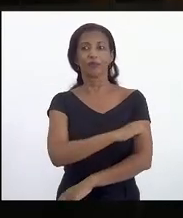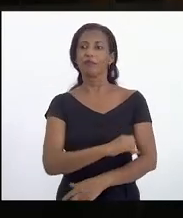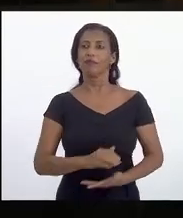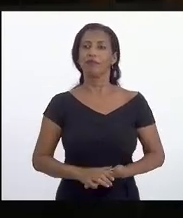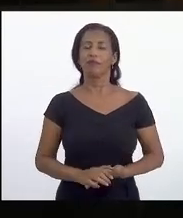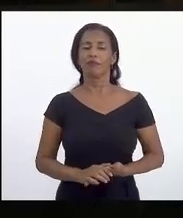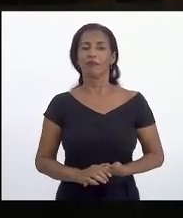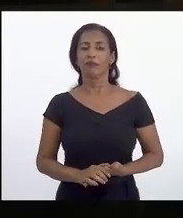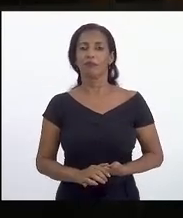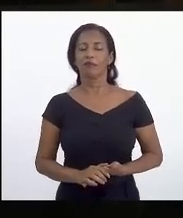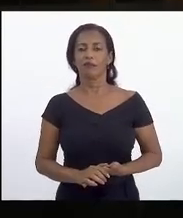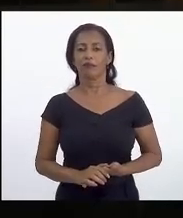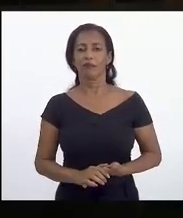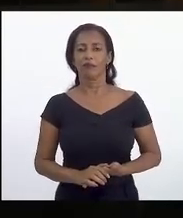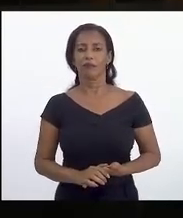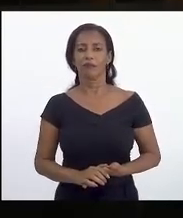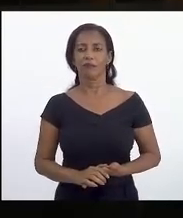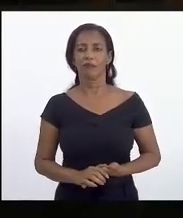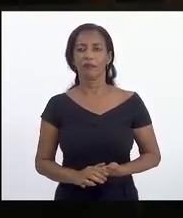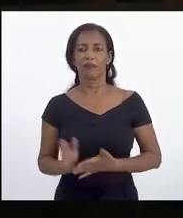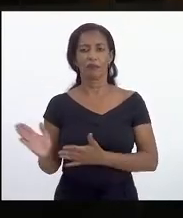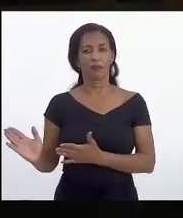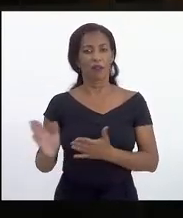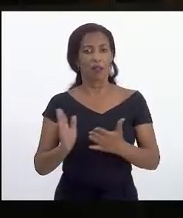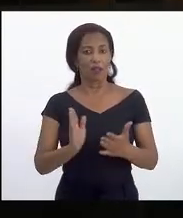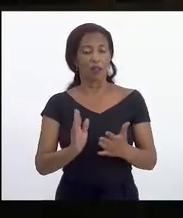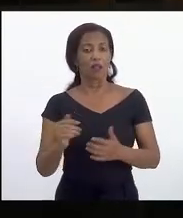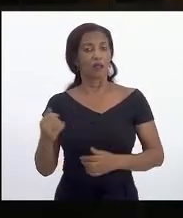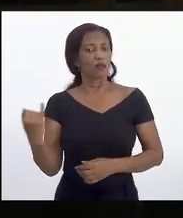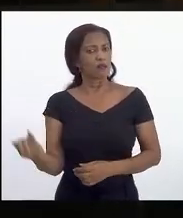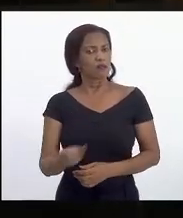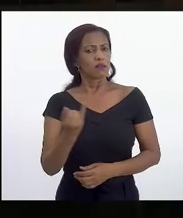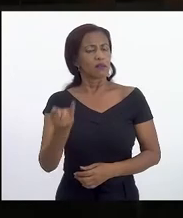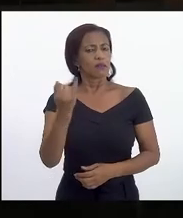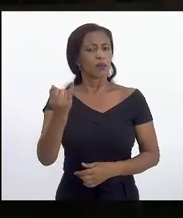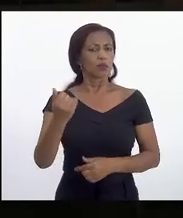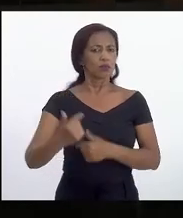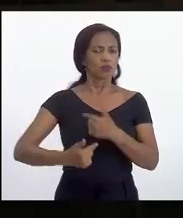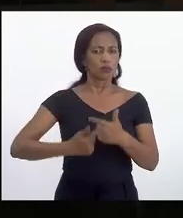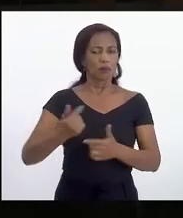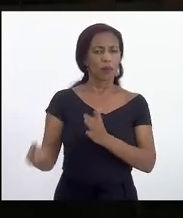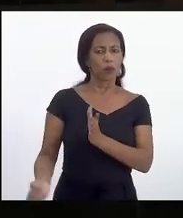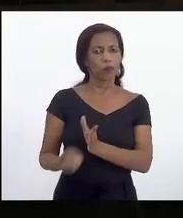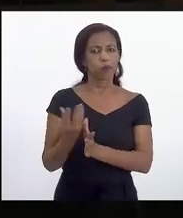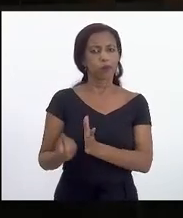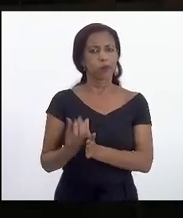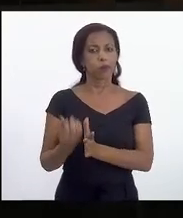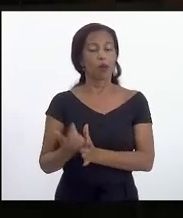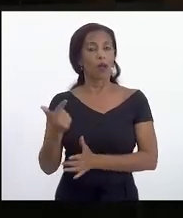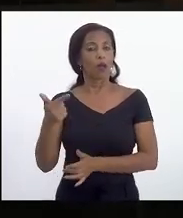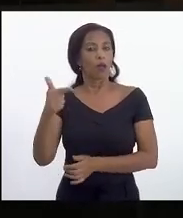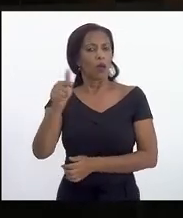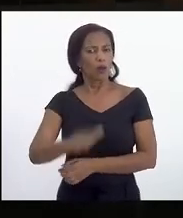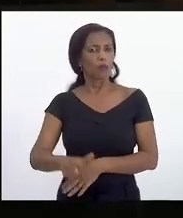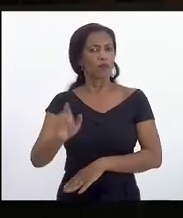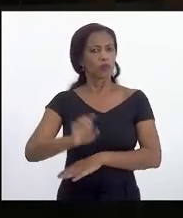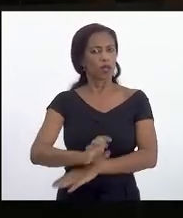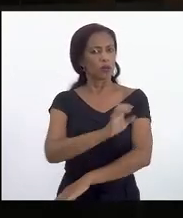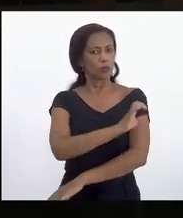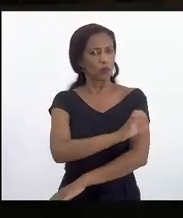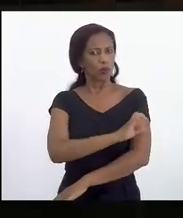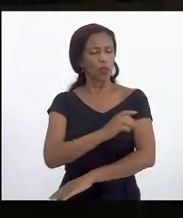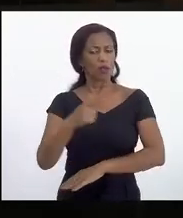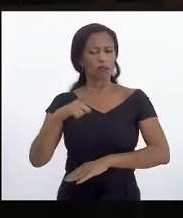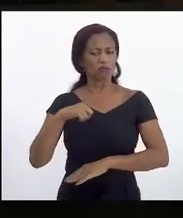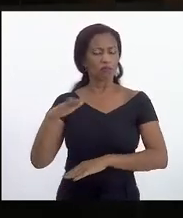Janeiro através dessas importantes atividades produtivas uma vez que o estado do Rio